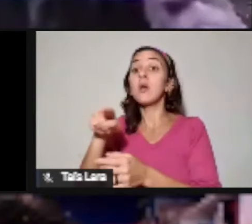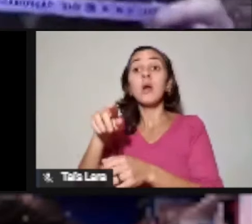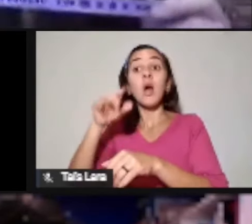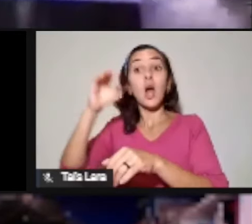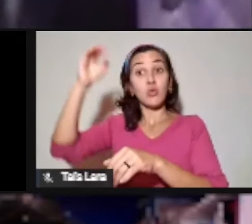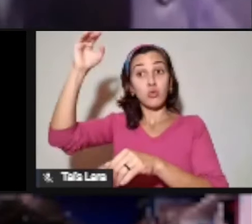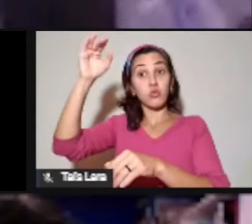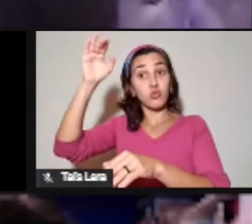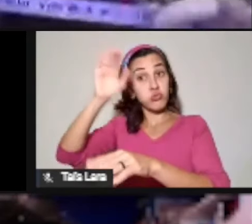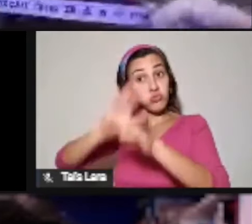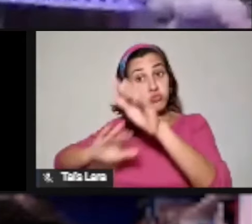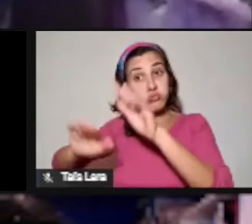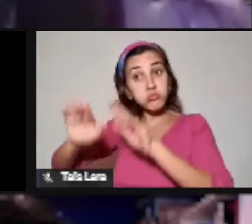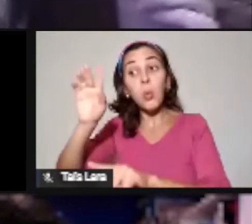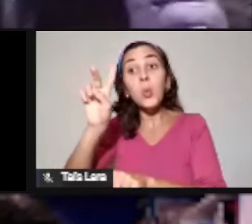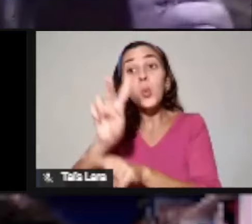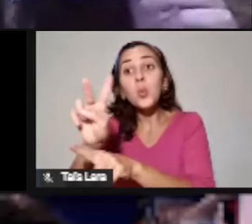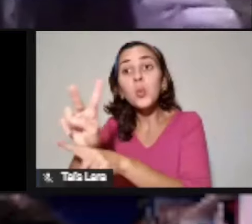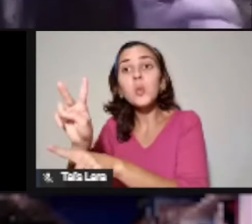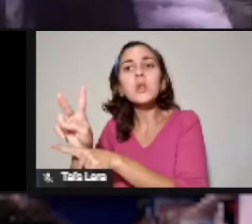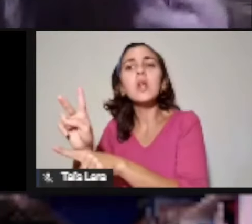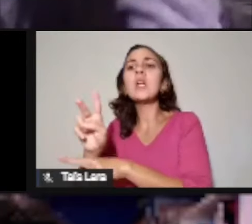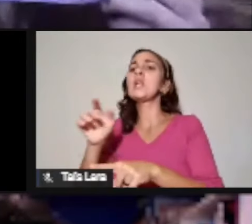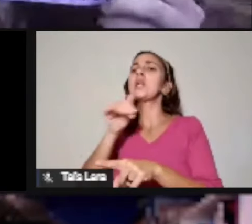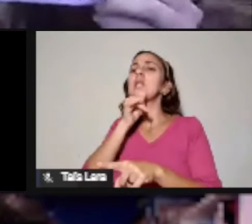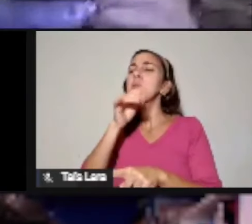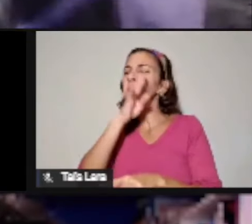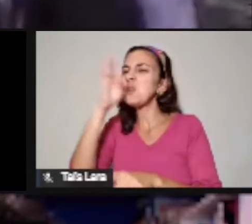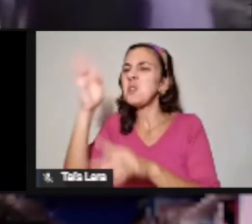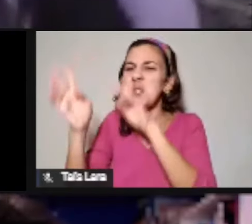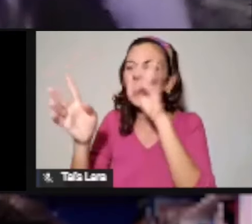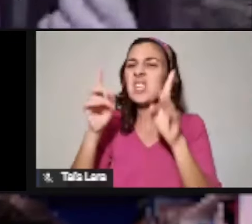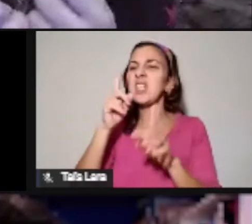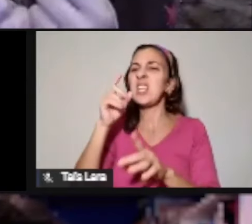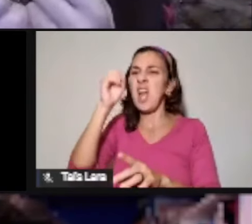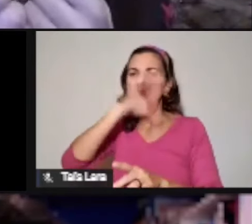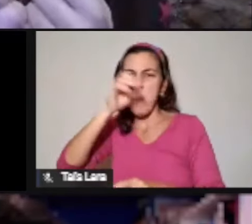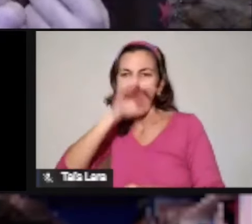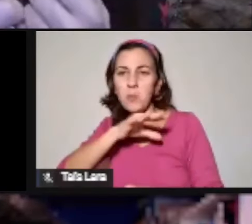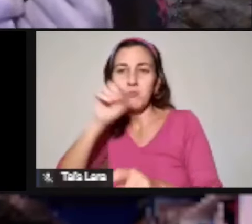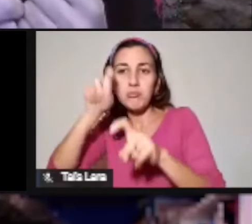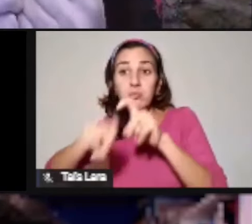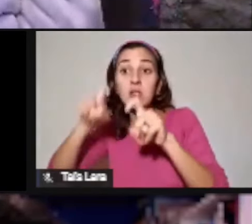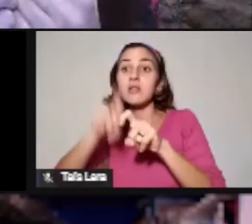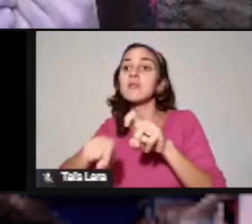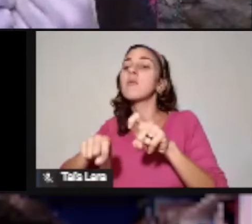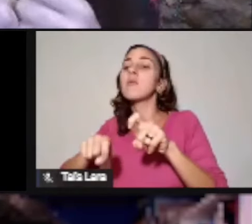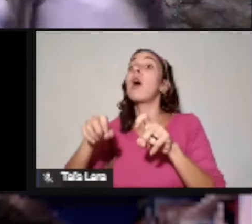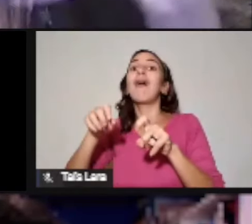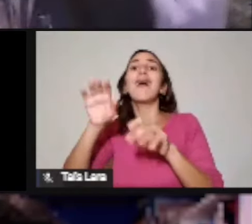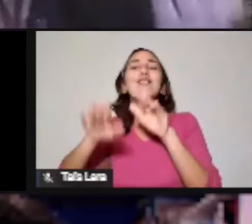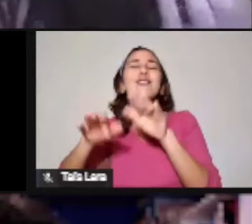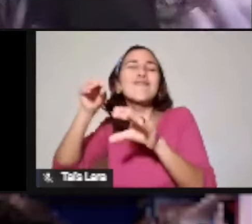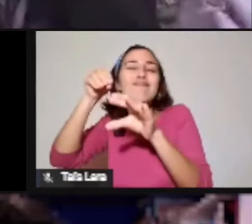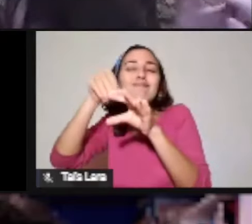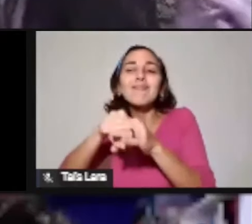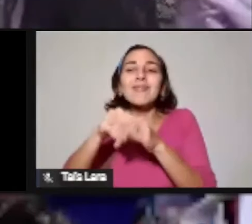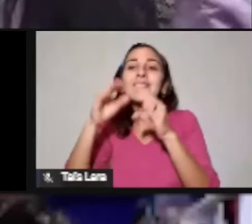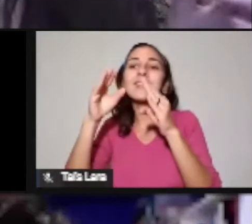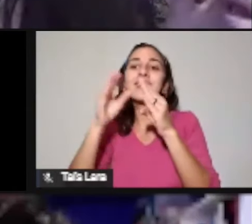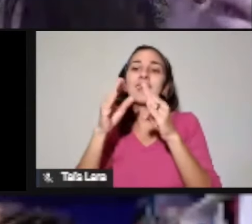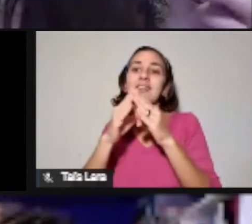ou psicológica ou a negligência ou a violência sexual esteja acontecendo dentro da própria casa. Então, como é que uma